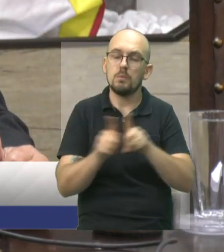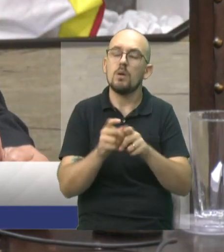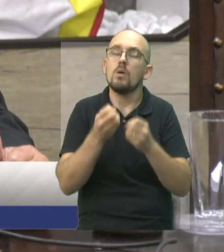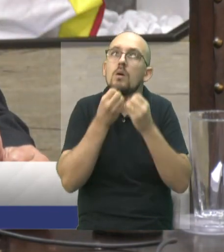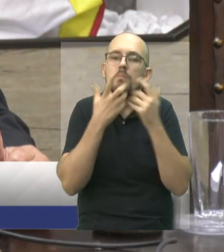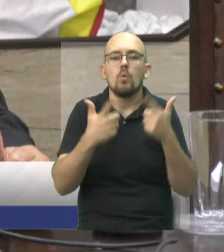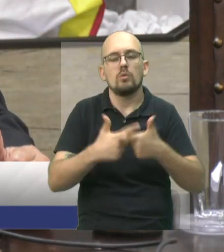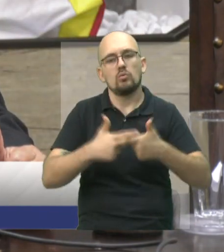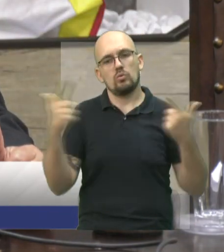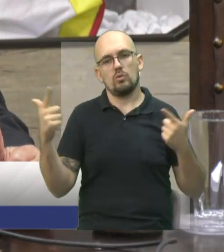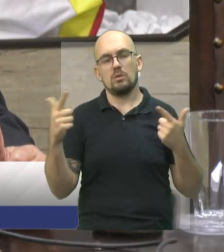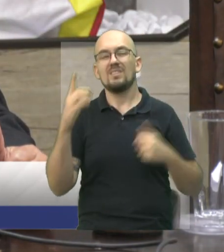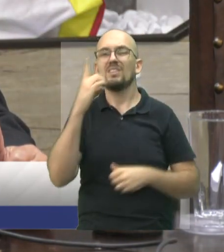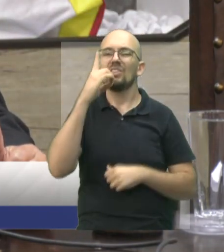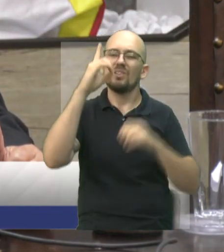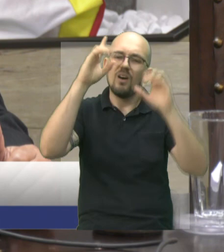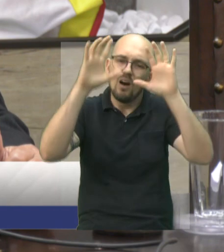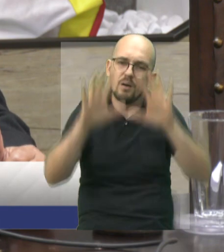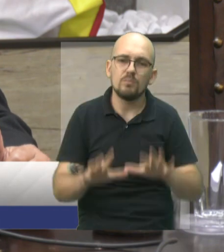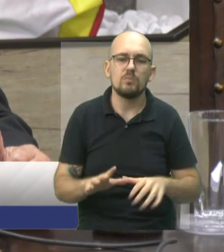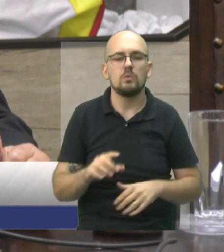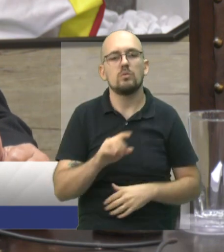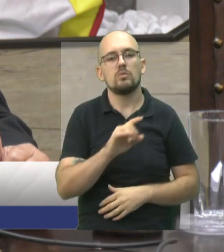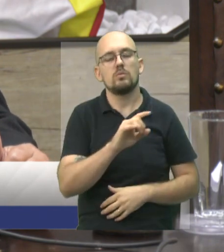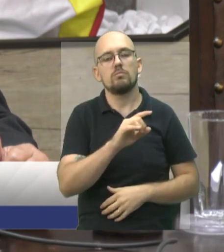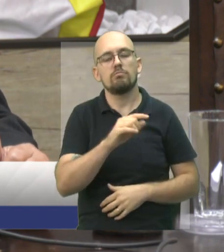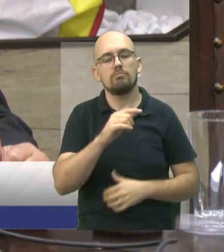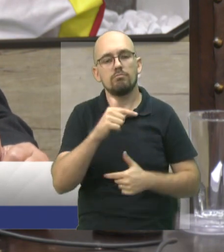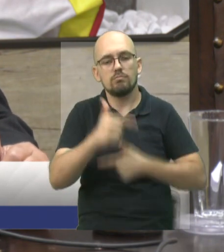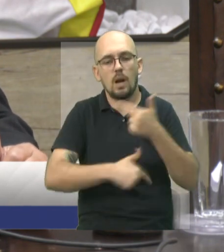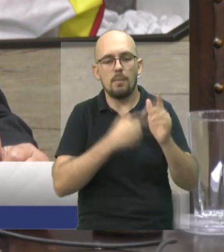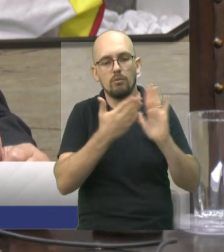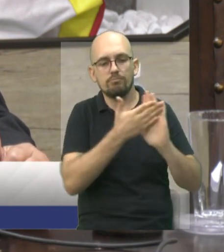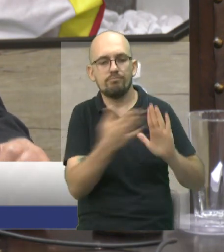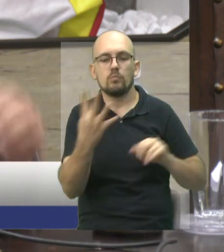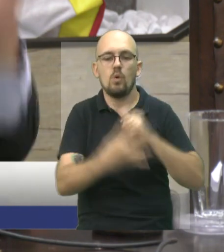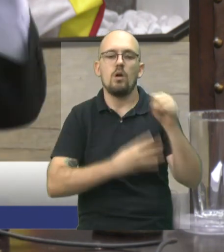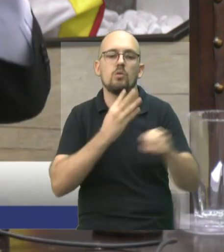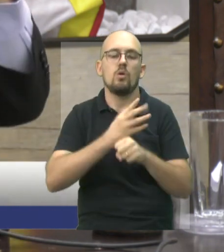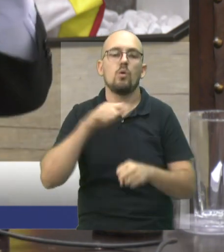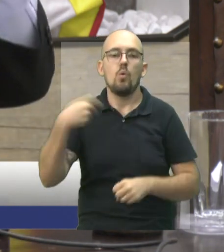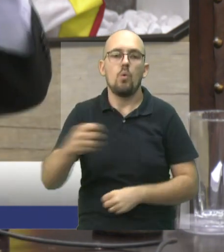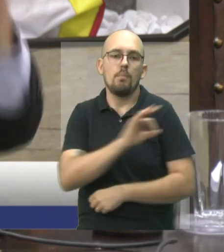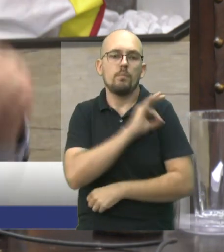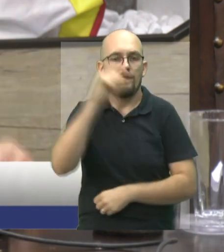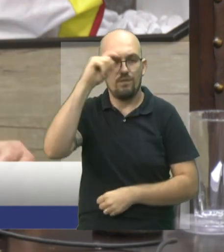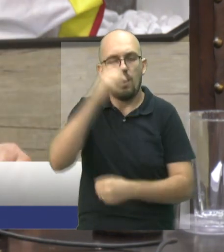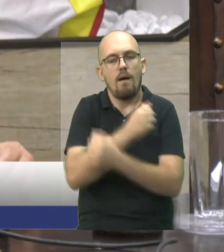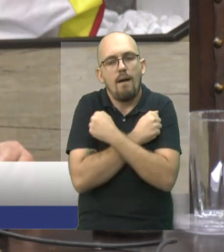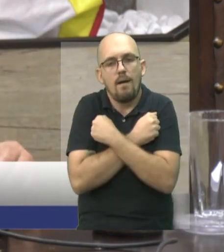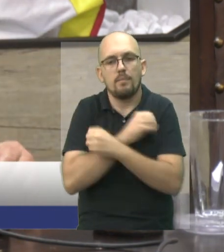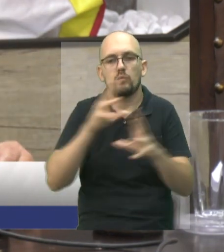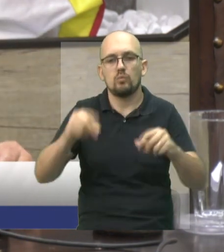sorte e que Deus ilumine a gestão do Ivan Cassaro. Um abraço a todos.